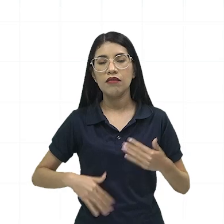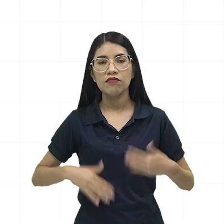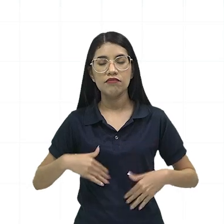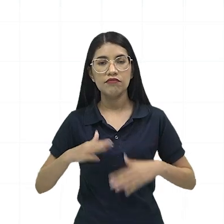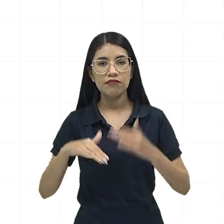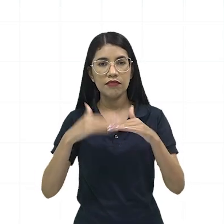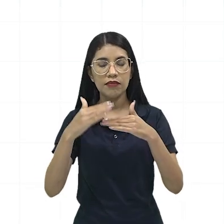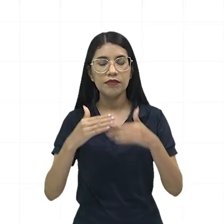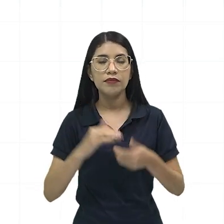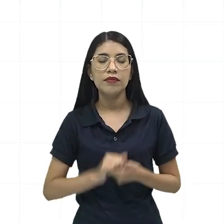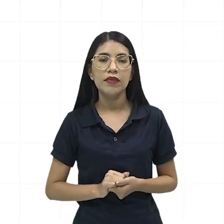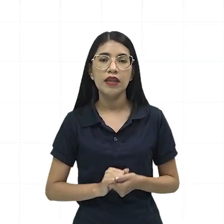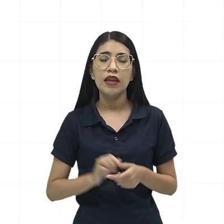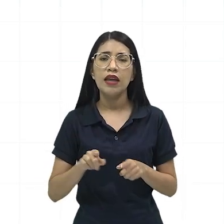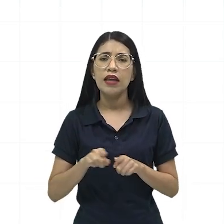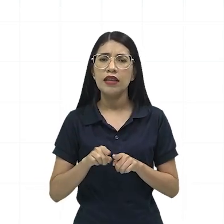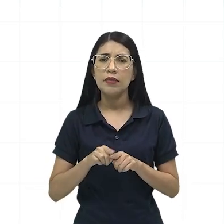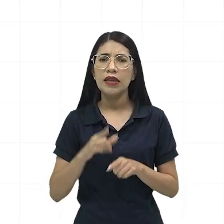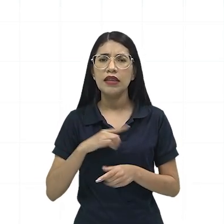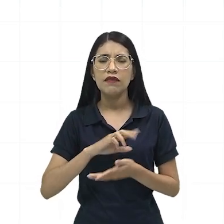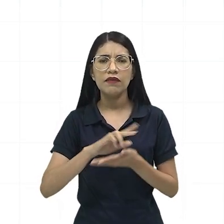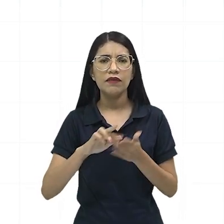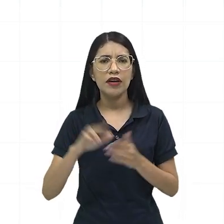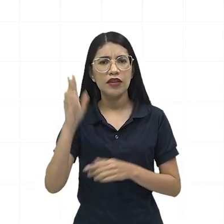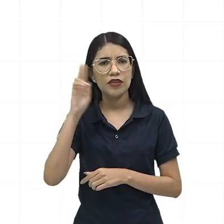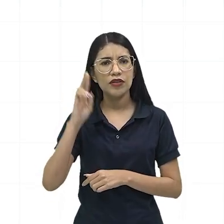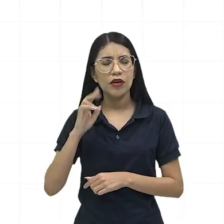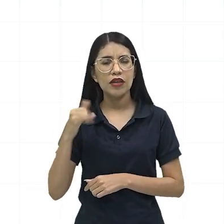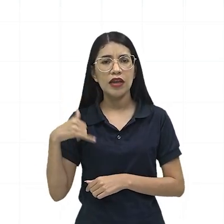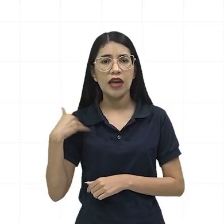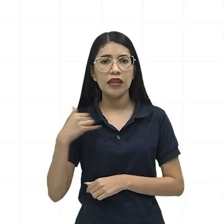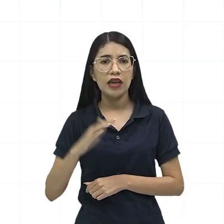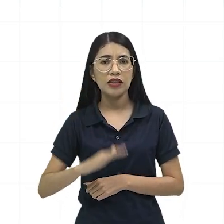cedo. Existem relatos, gente, de crianças menores de